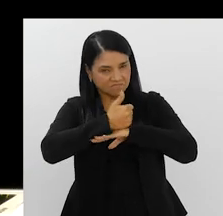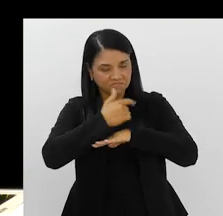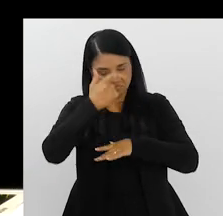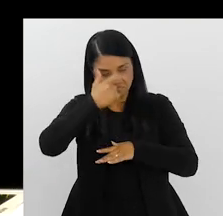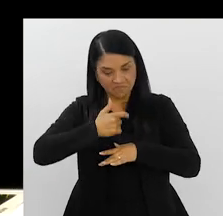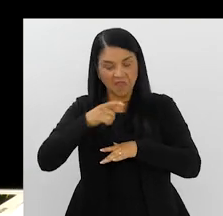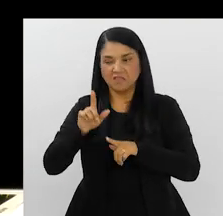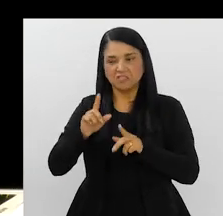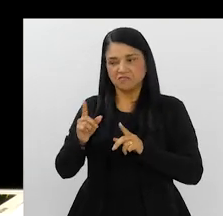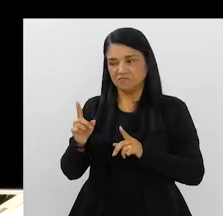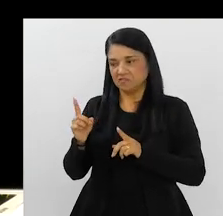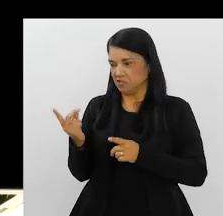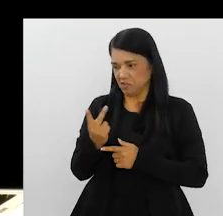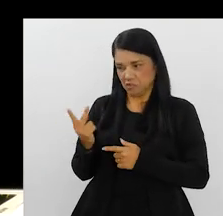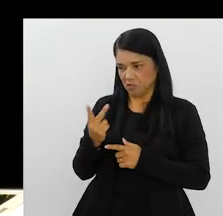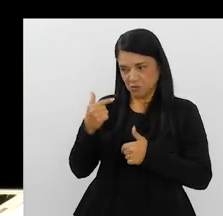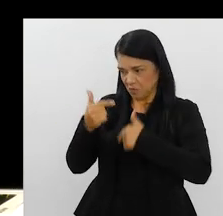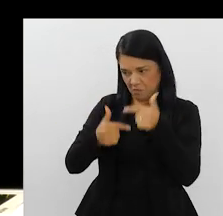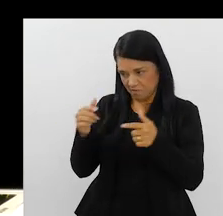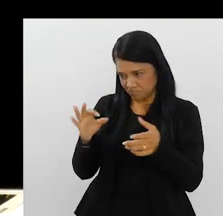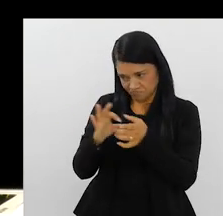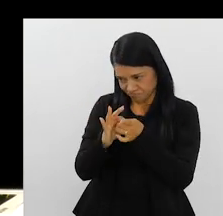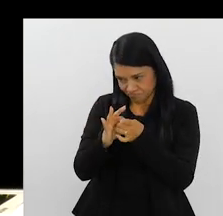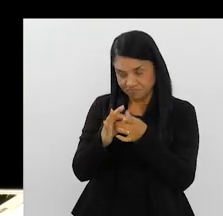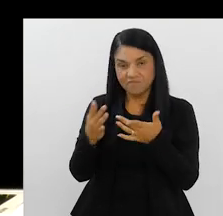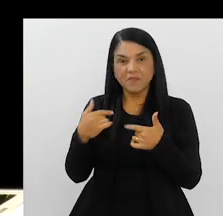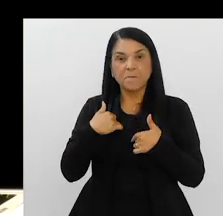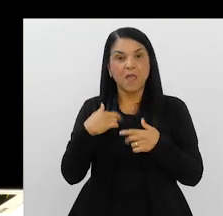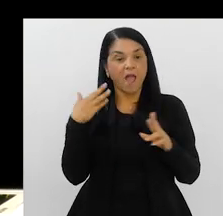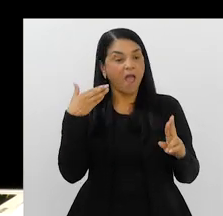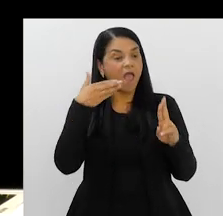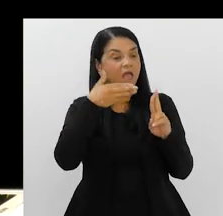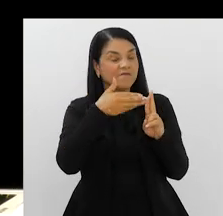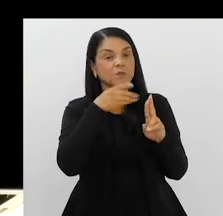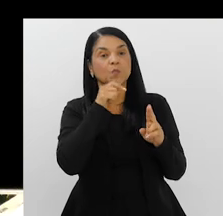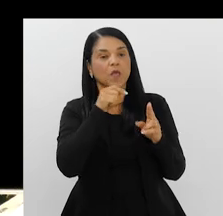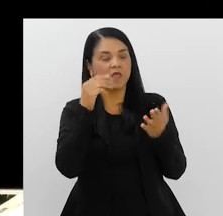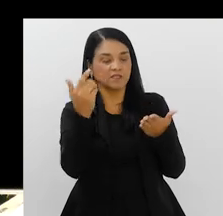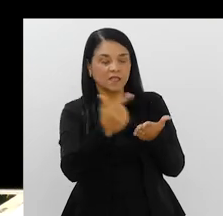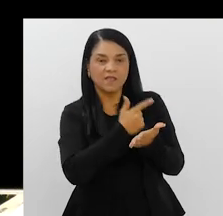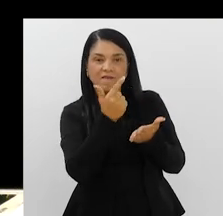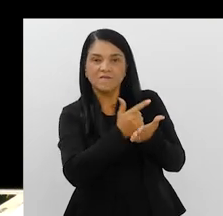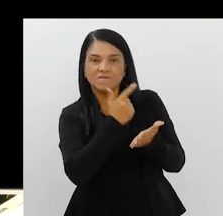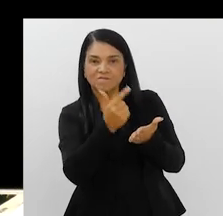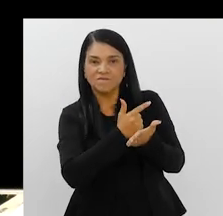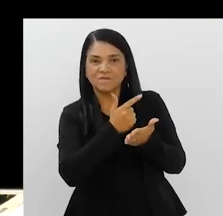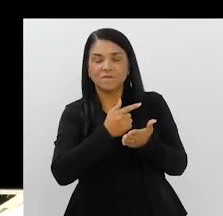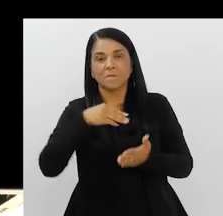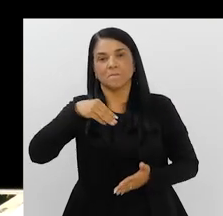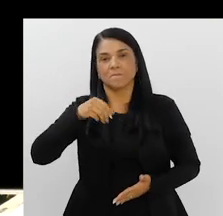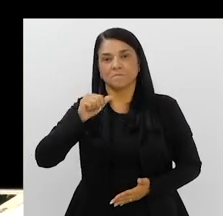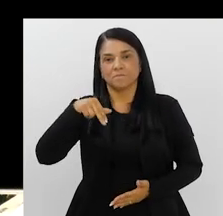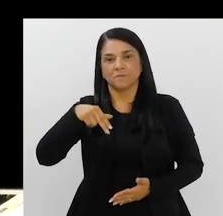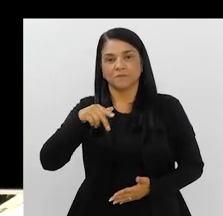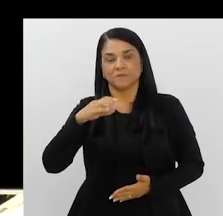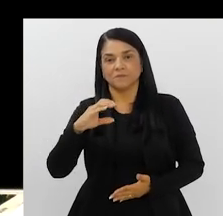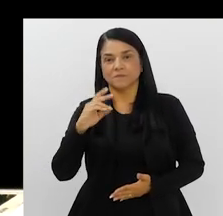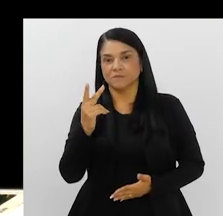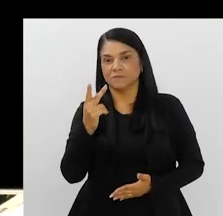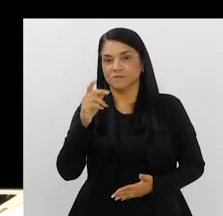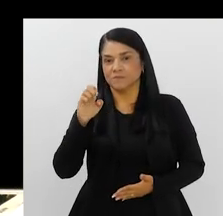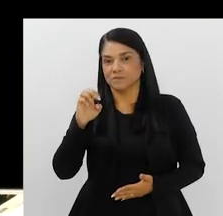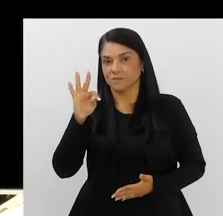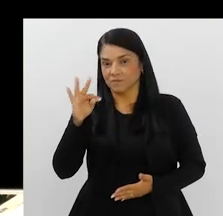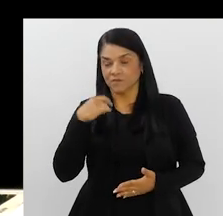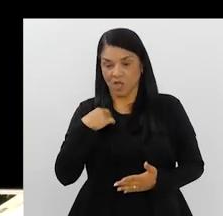ainda com o Renato, as minhas referências de carnaval eram a revista Manchete. Né? E eu só comprava a